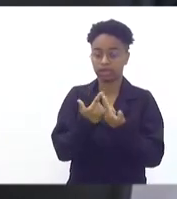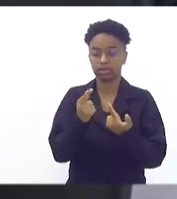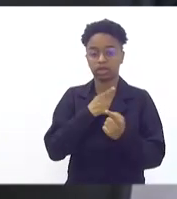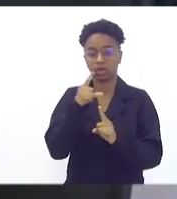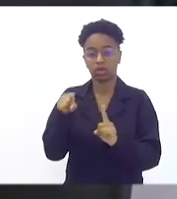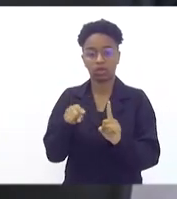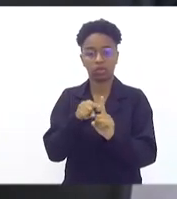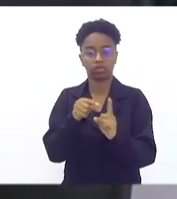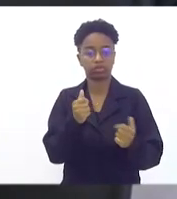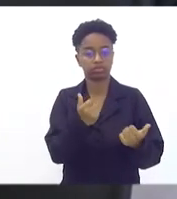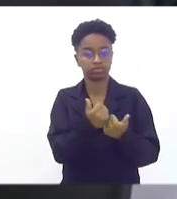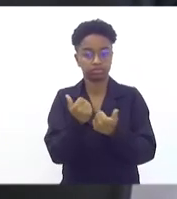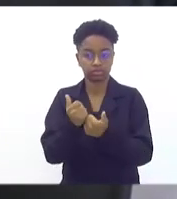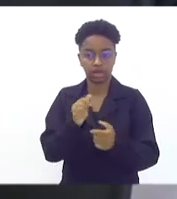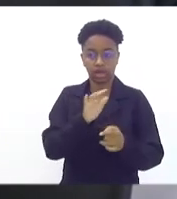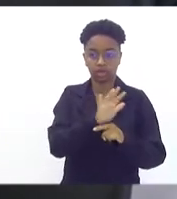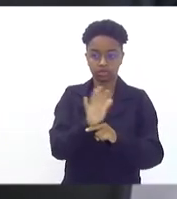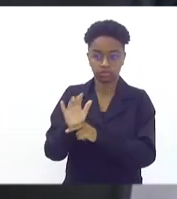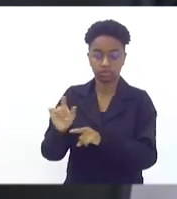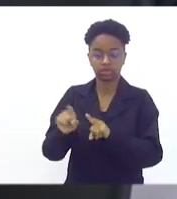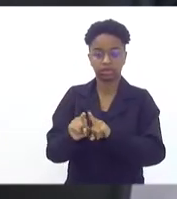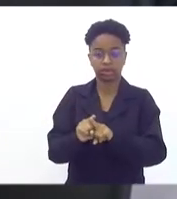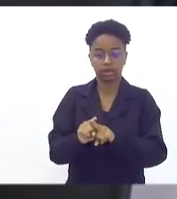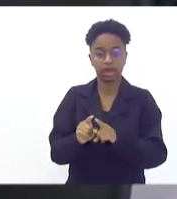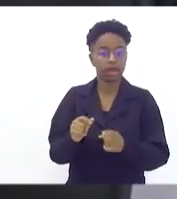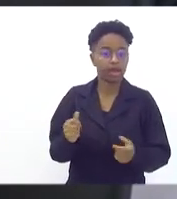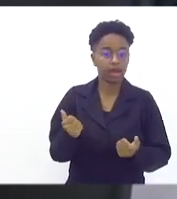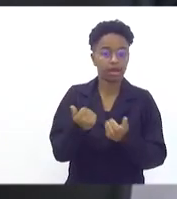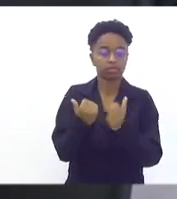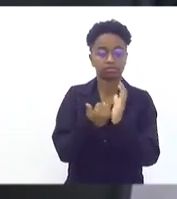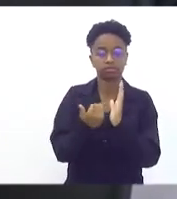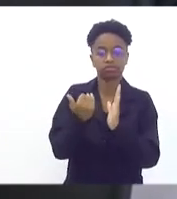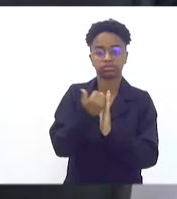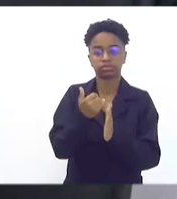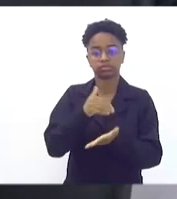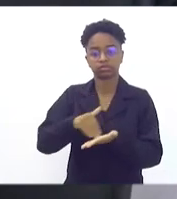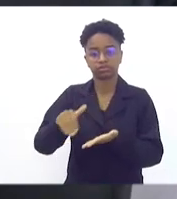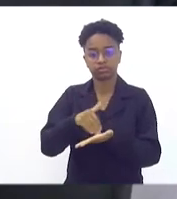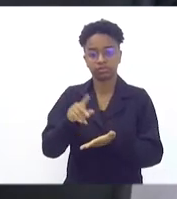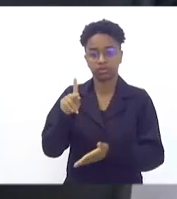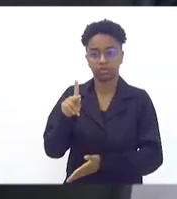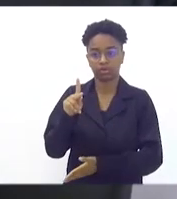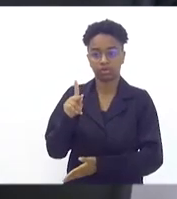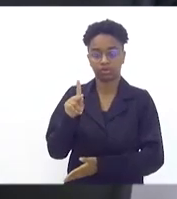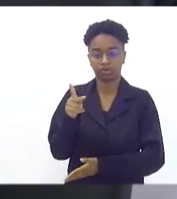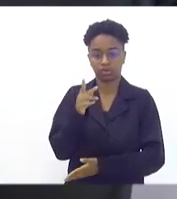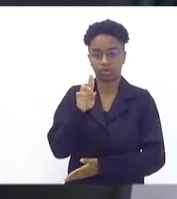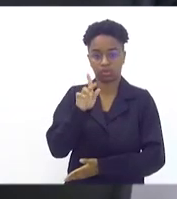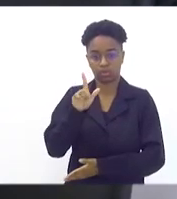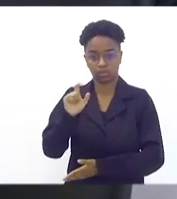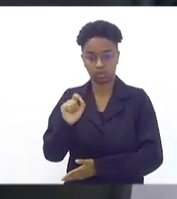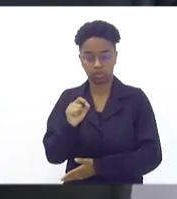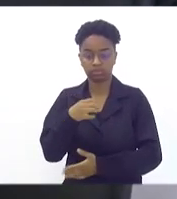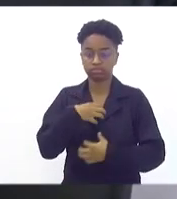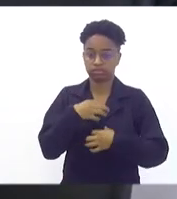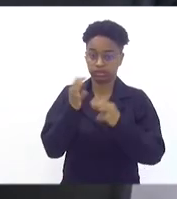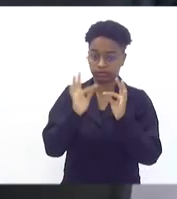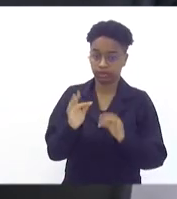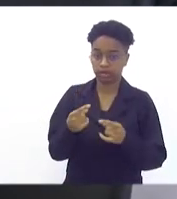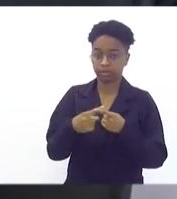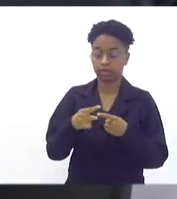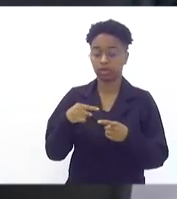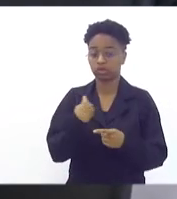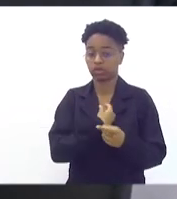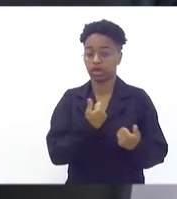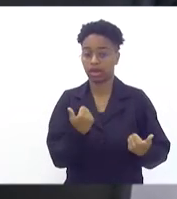e dando o melhor subsídio Deputado Secretário é muito feliz na sua fala que o nosso intuito aqui é dar